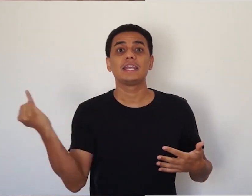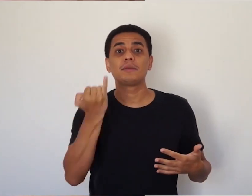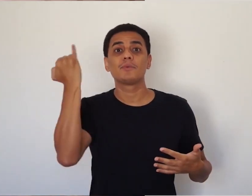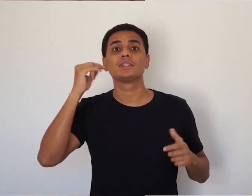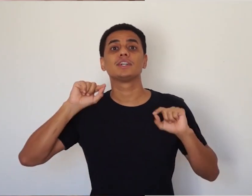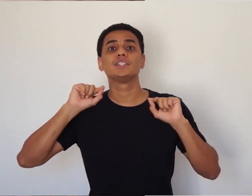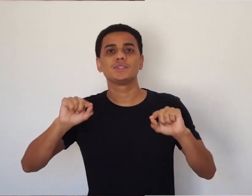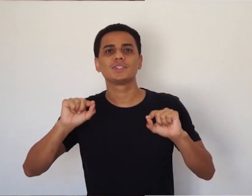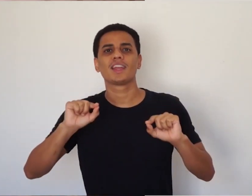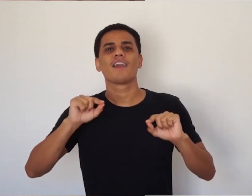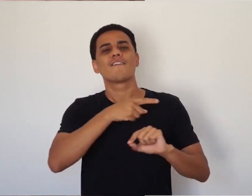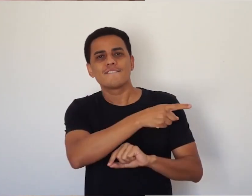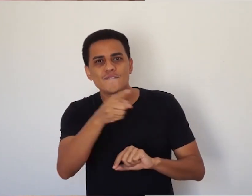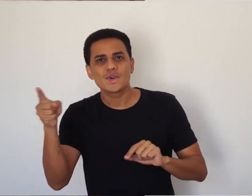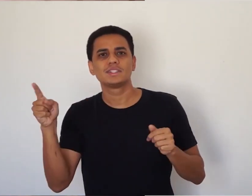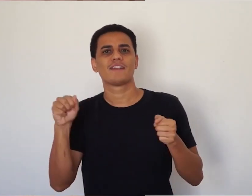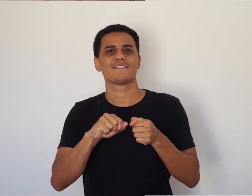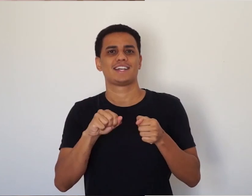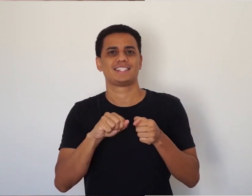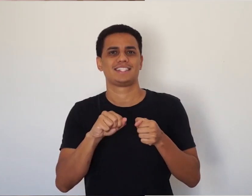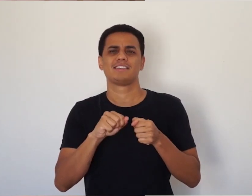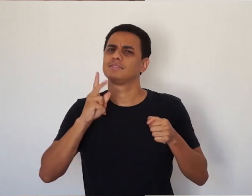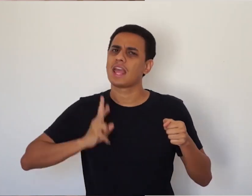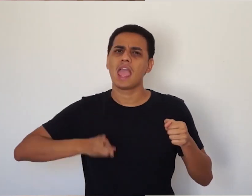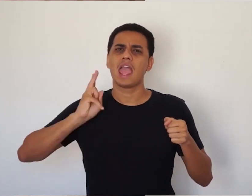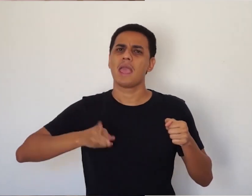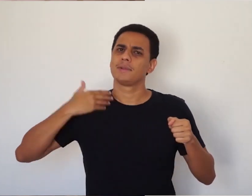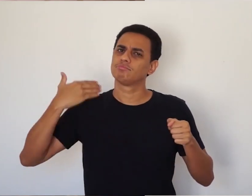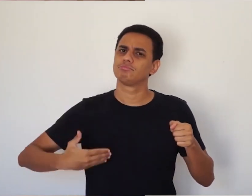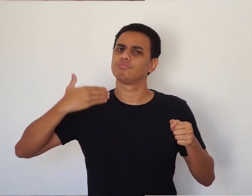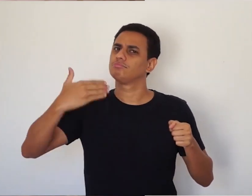que isso fosse feito